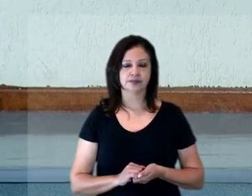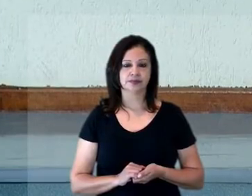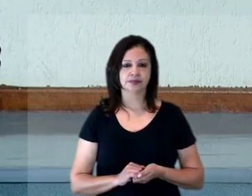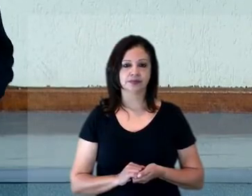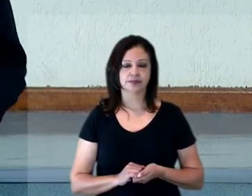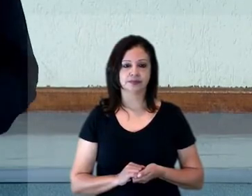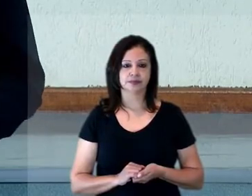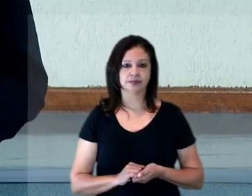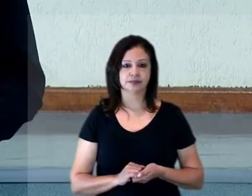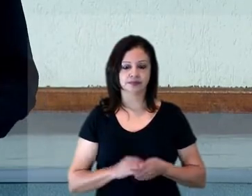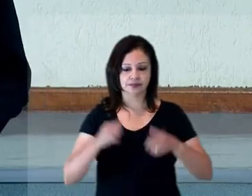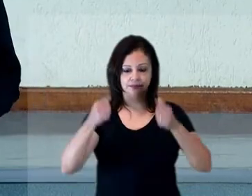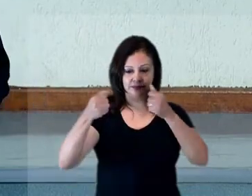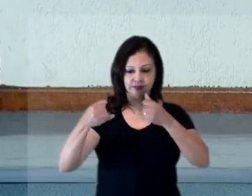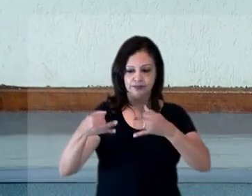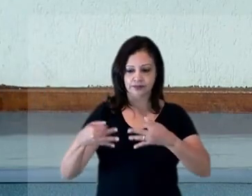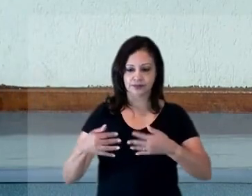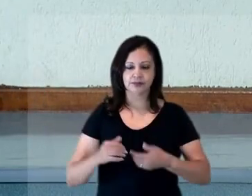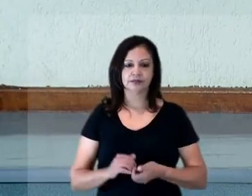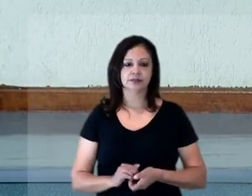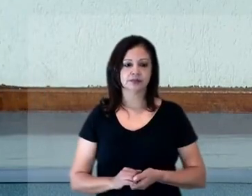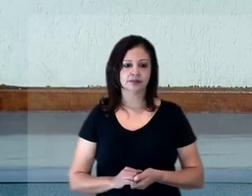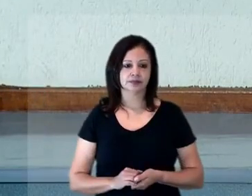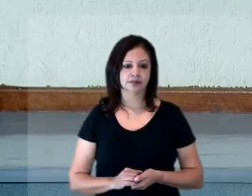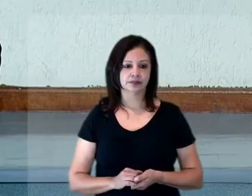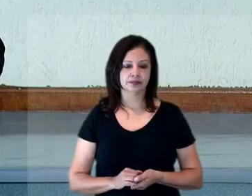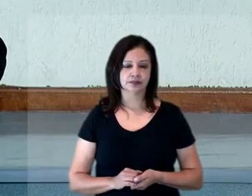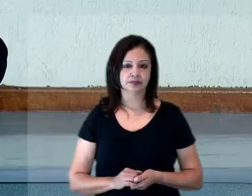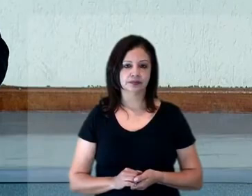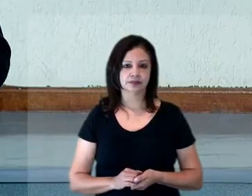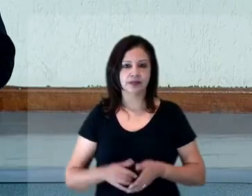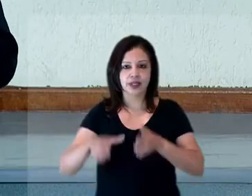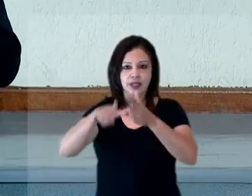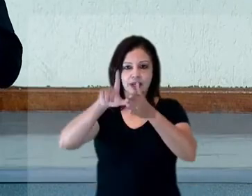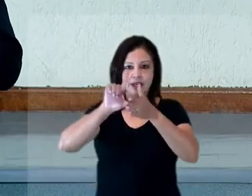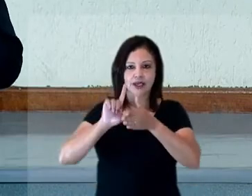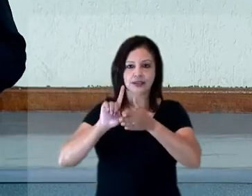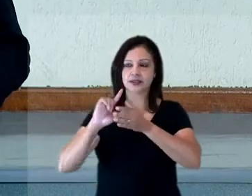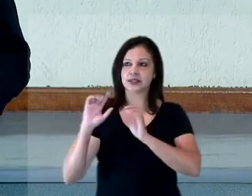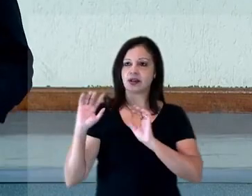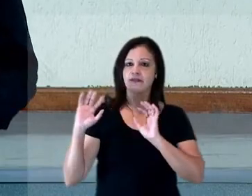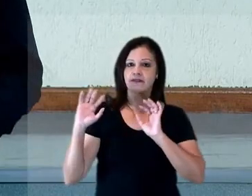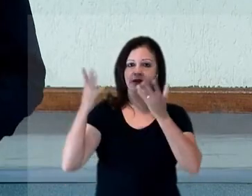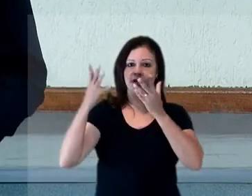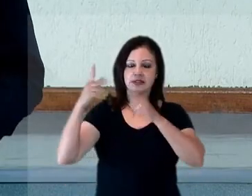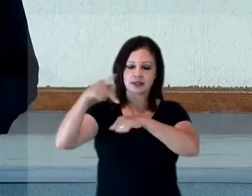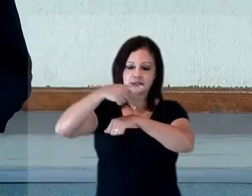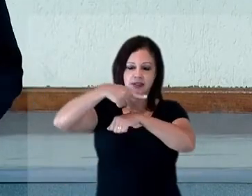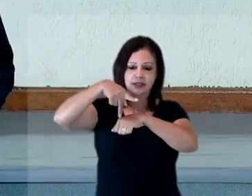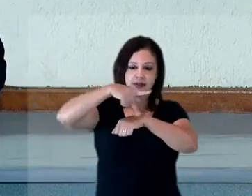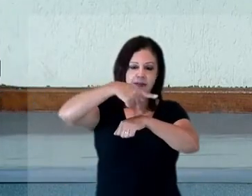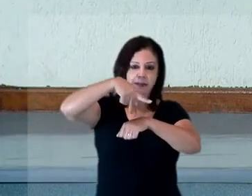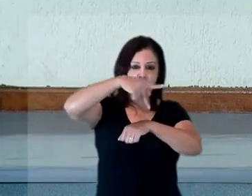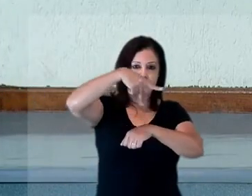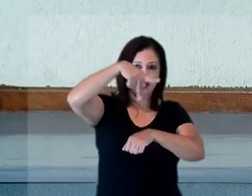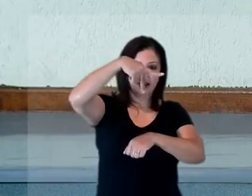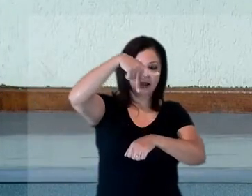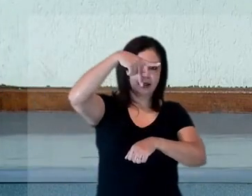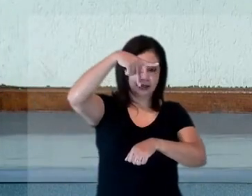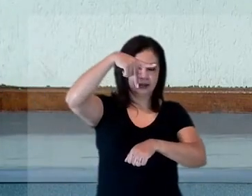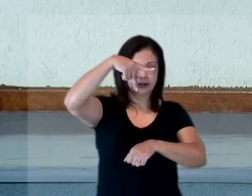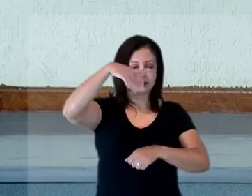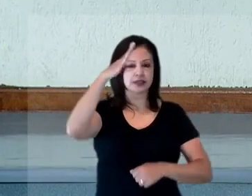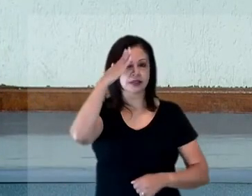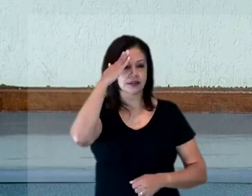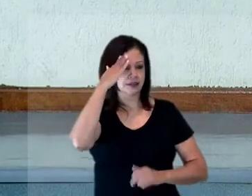Diz assim: um pouco antes da festa da Páscoa, sabendo Jesus que havia chegado